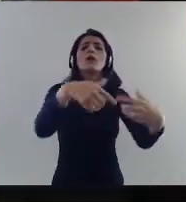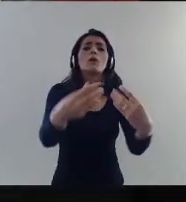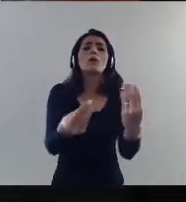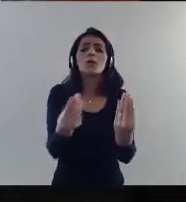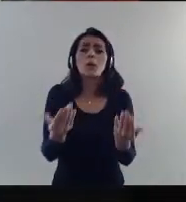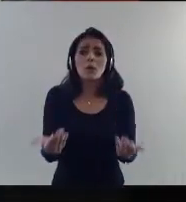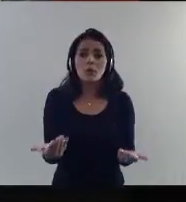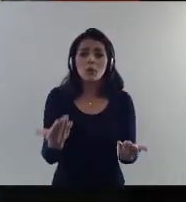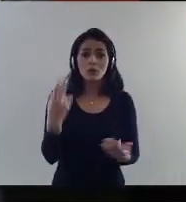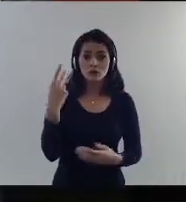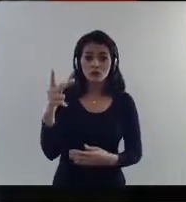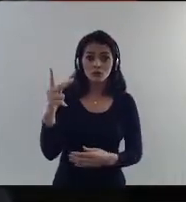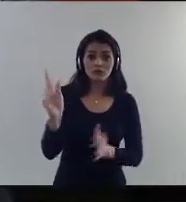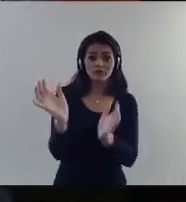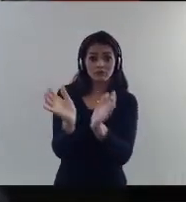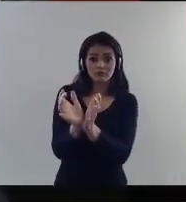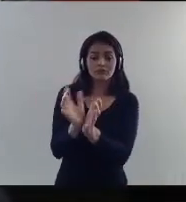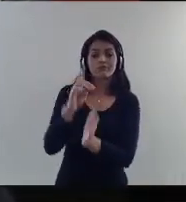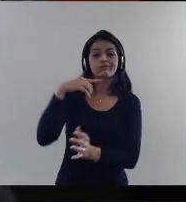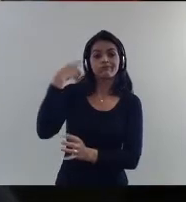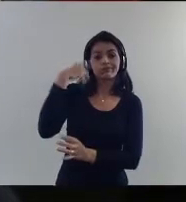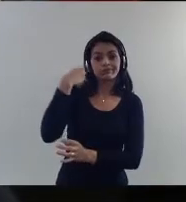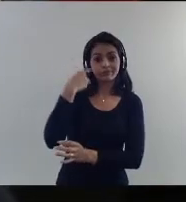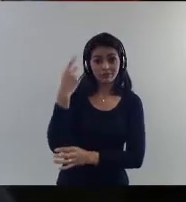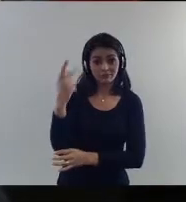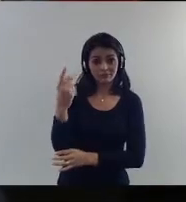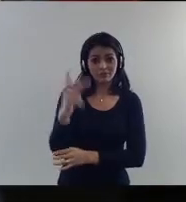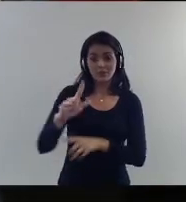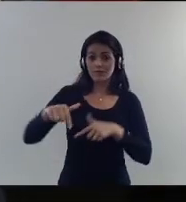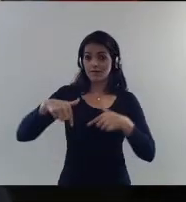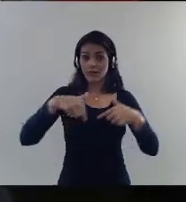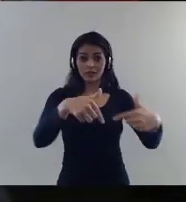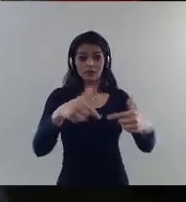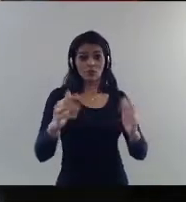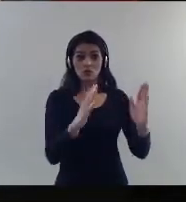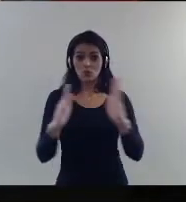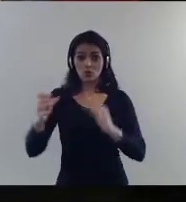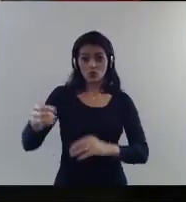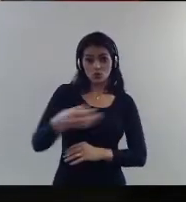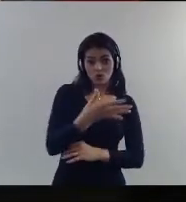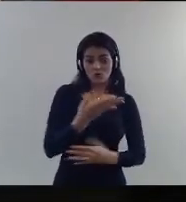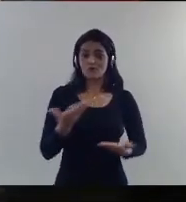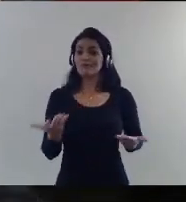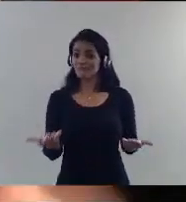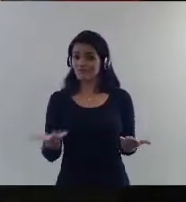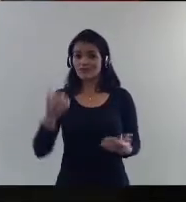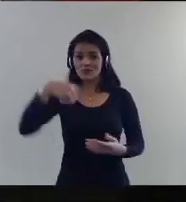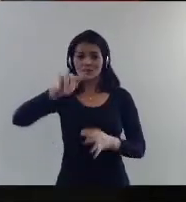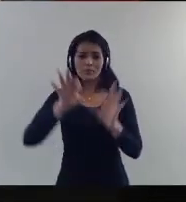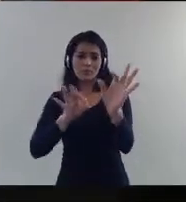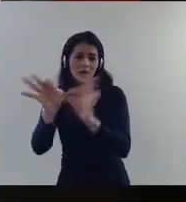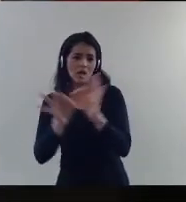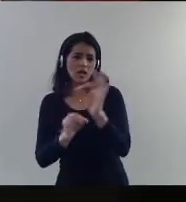é que a sua advocacia está enfrentando esse novo momento. Vocês estavam preparados para a adaptação?